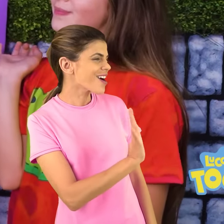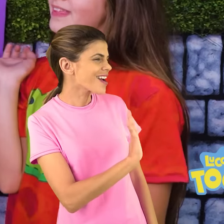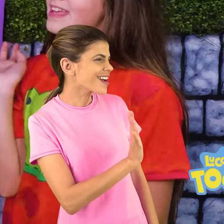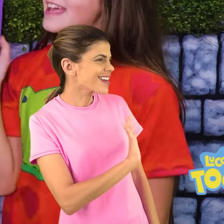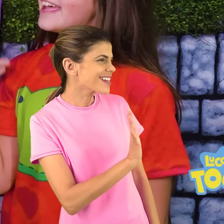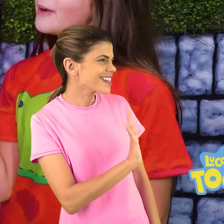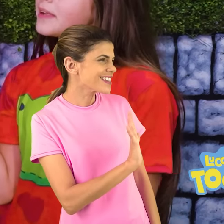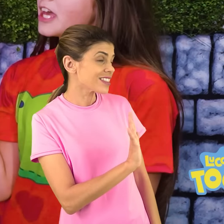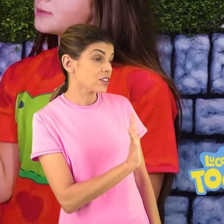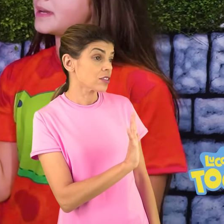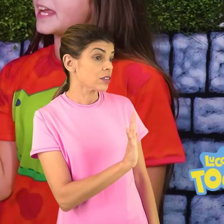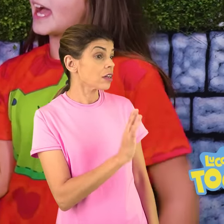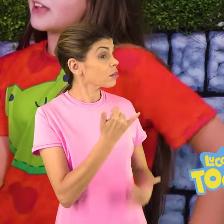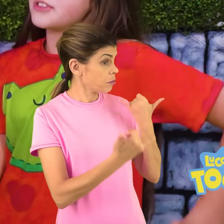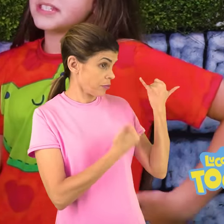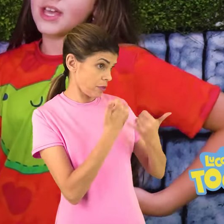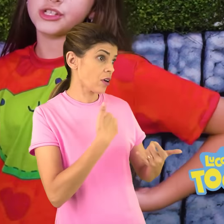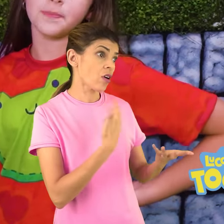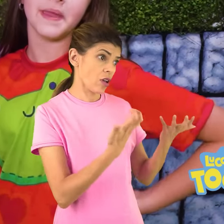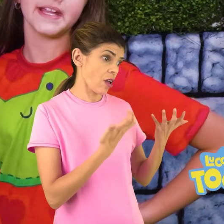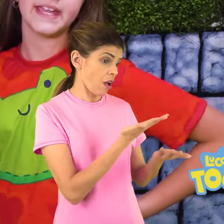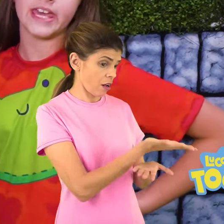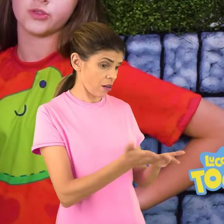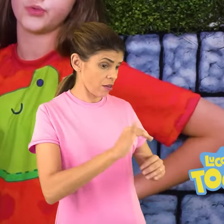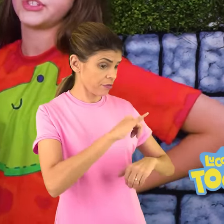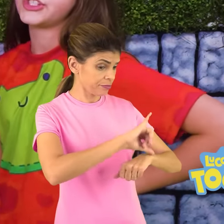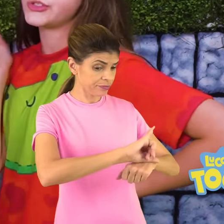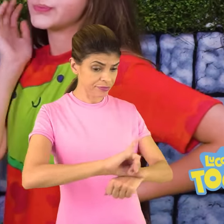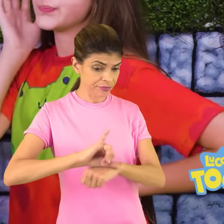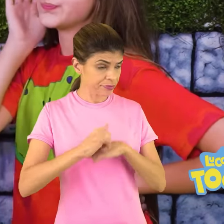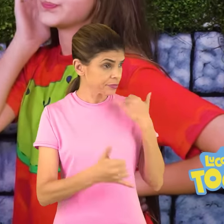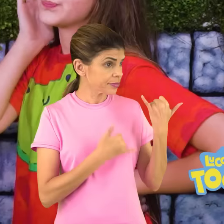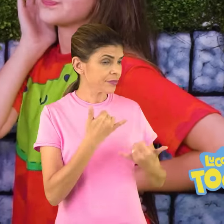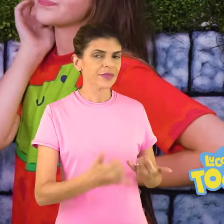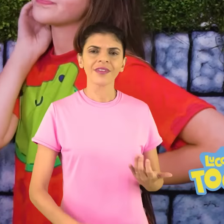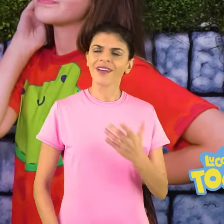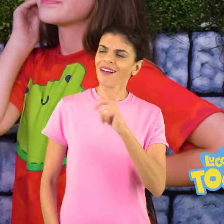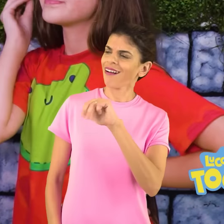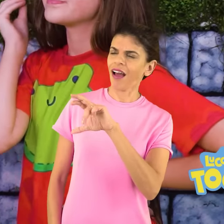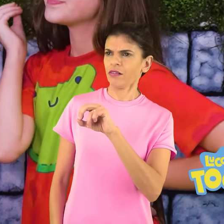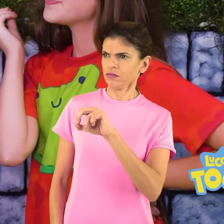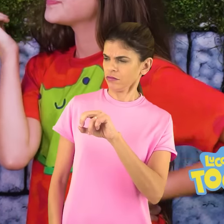Oi, eu quero brincar nos seus brinquedos Claro